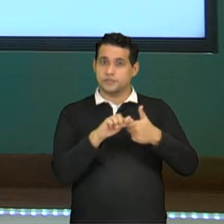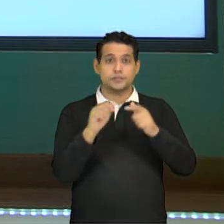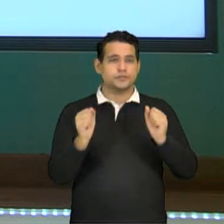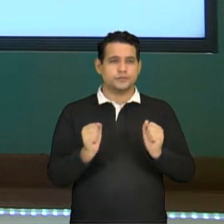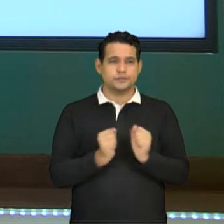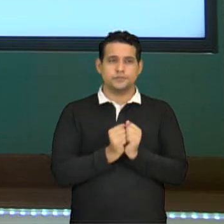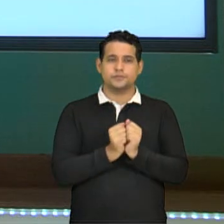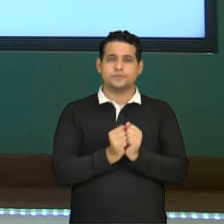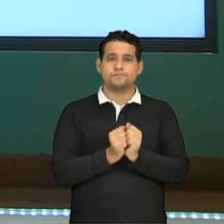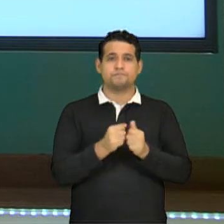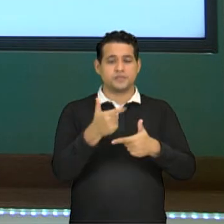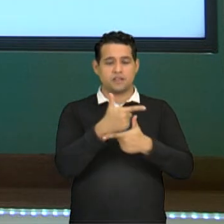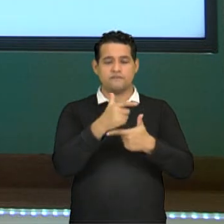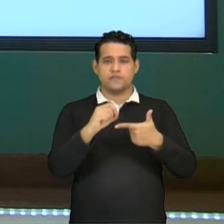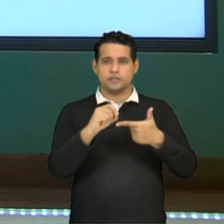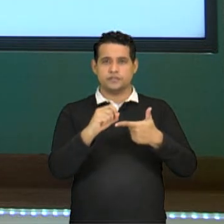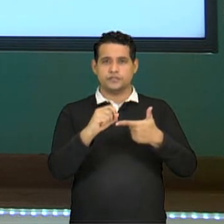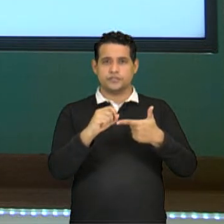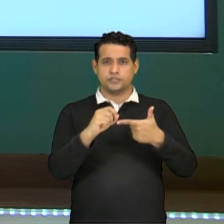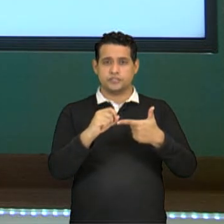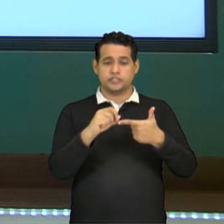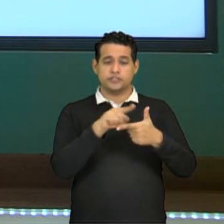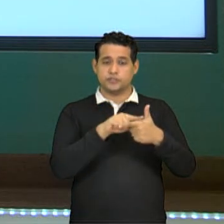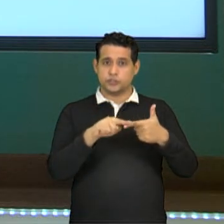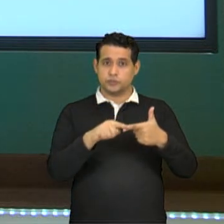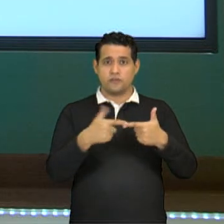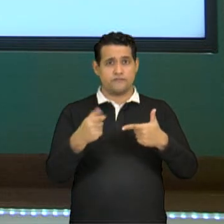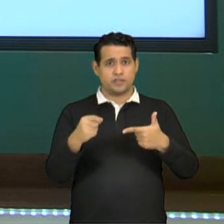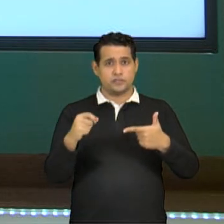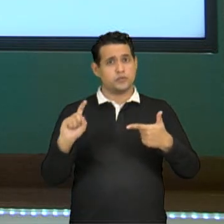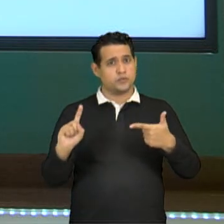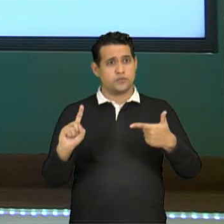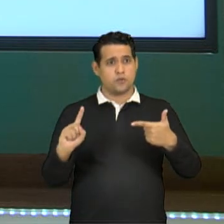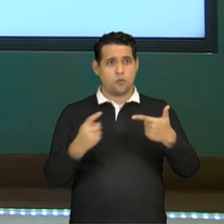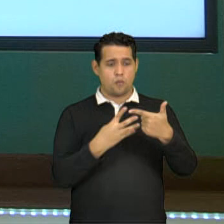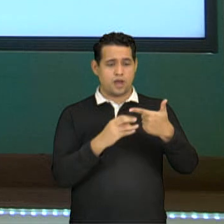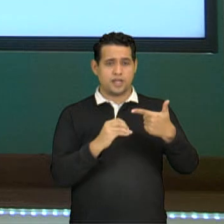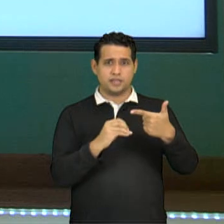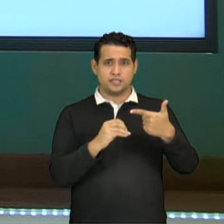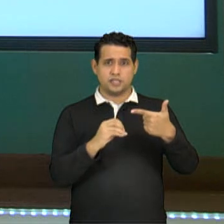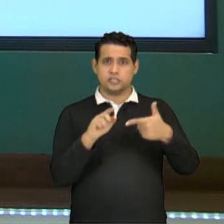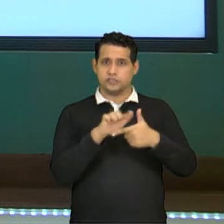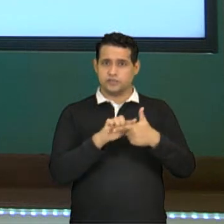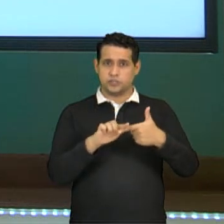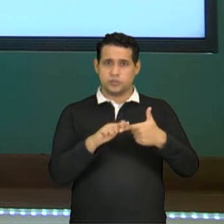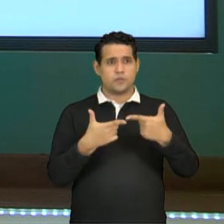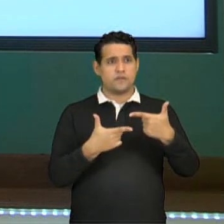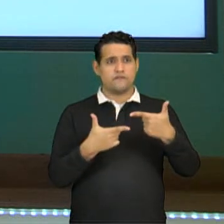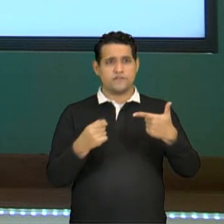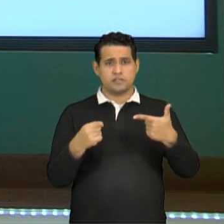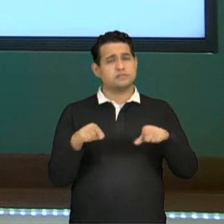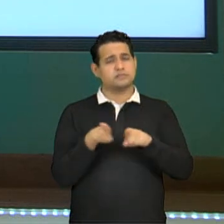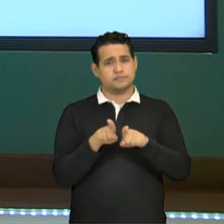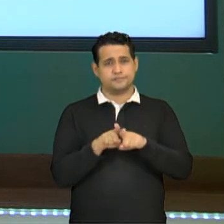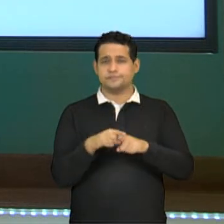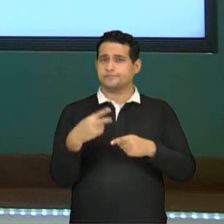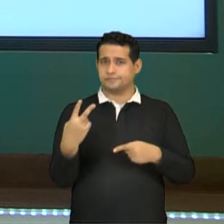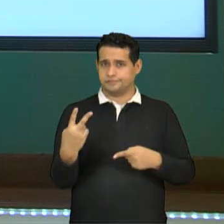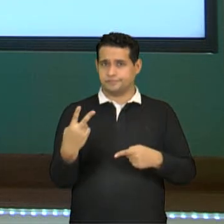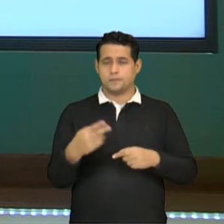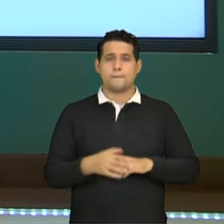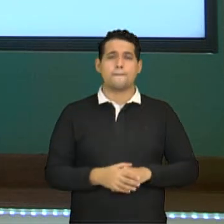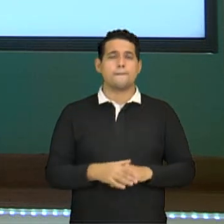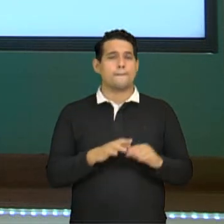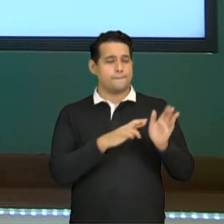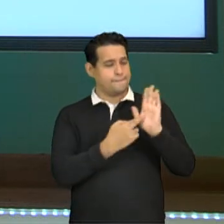tempo. 20 dividido por 20 é 1. E 40 dividido por 20 também é 2, né?